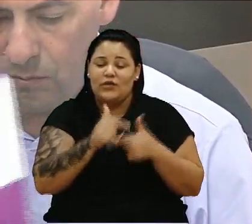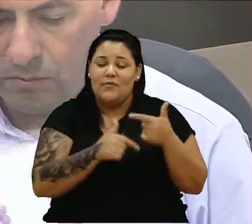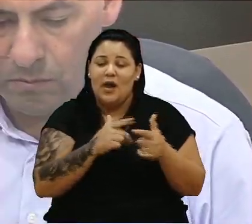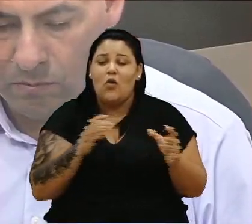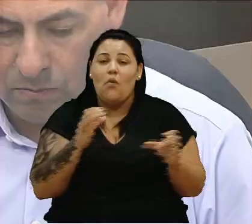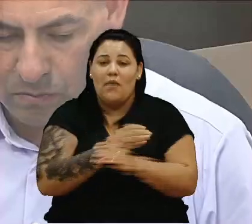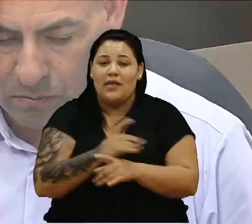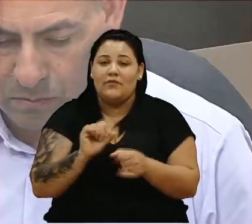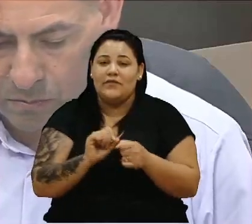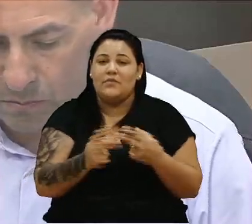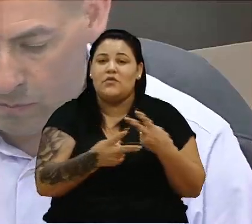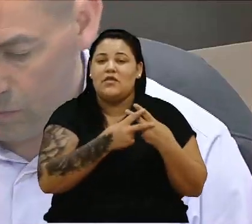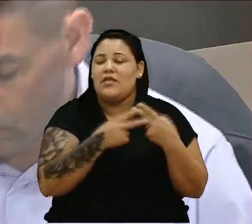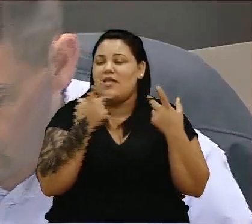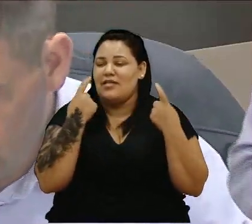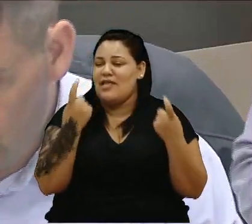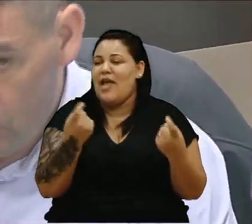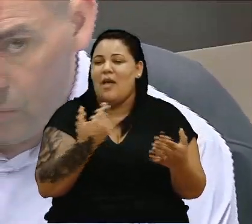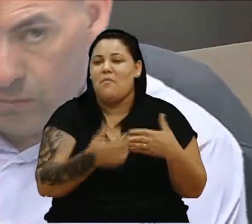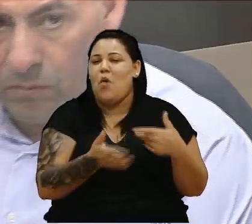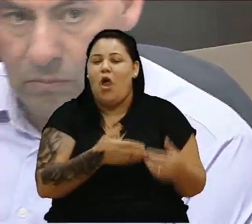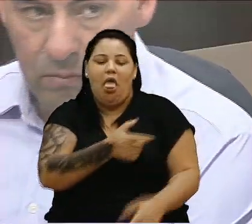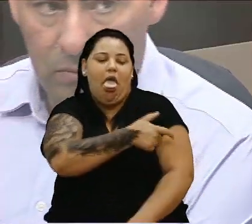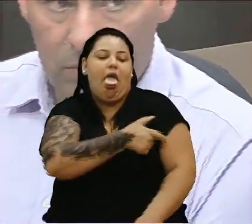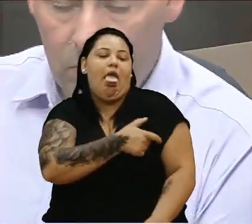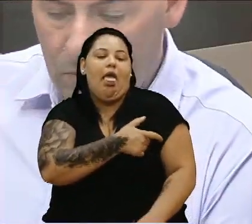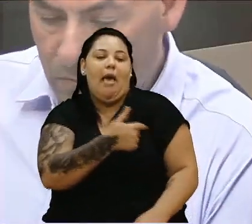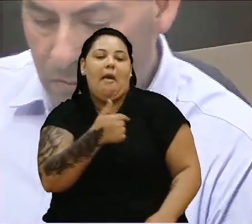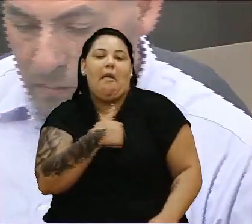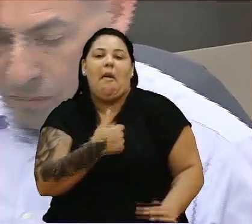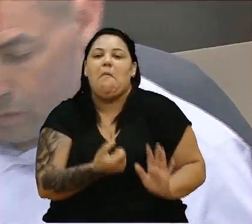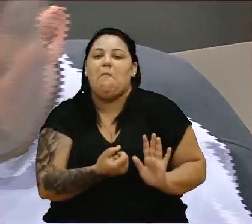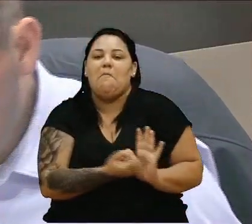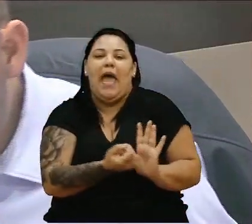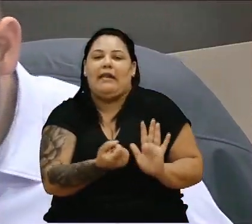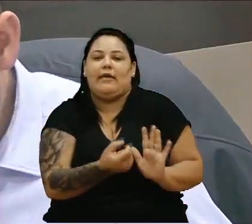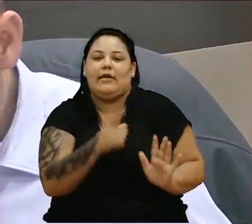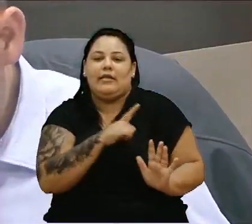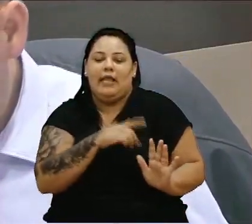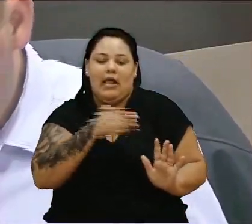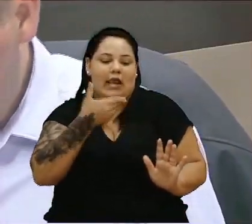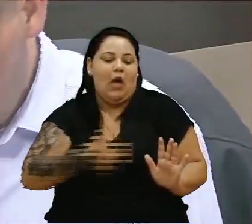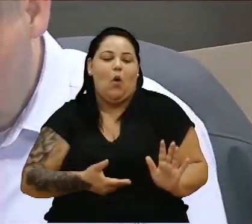feito. Não interessa qual o brasão que está no colete ou no uniforme. Seria isso.